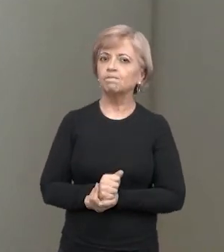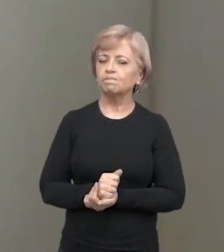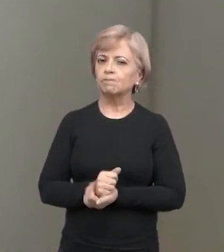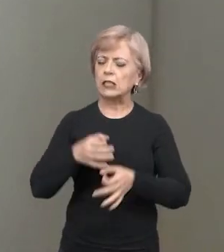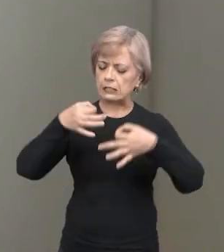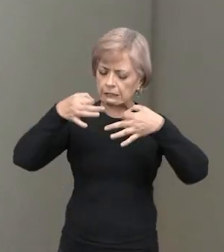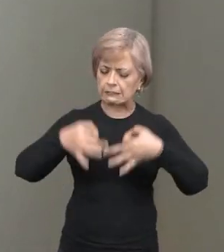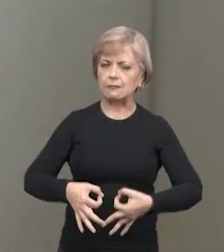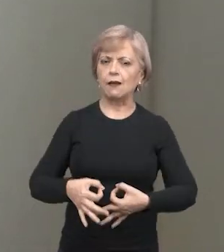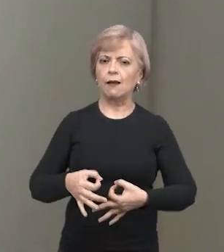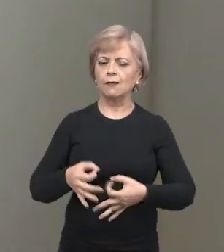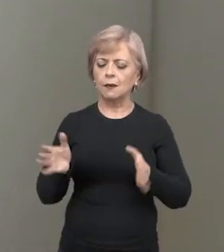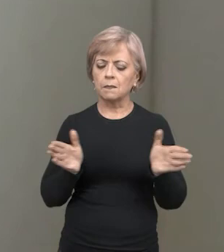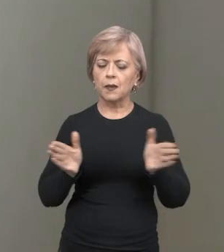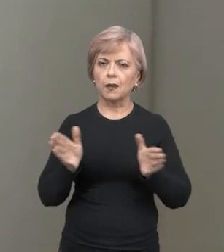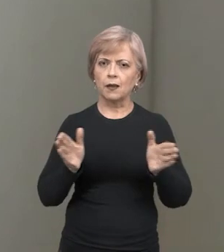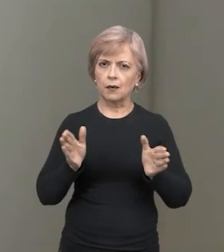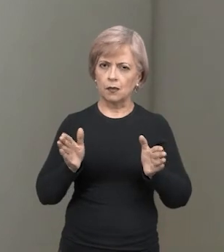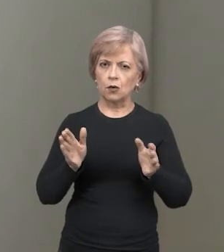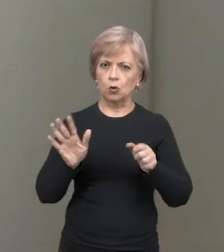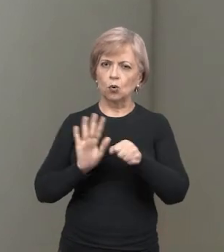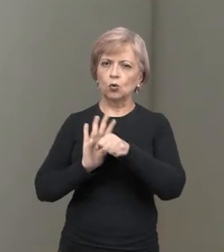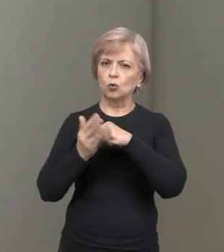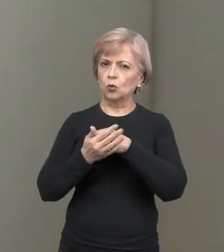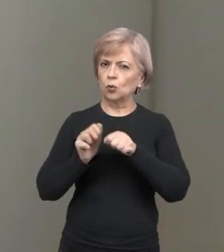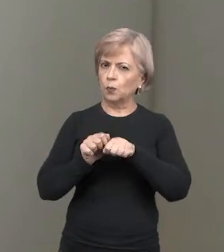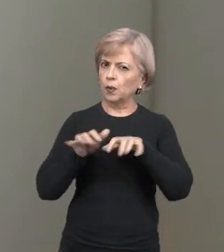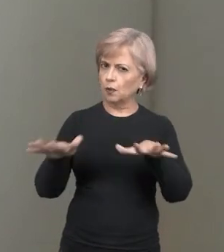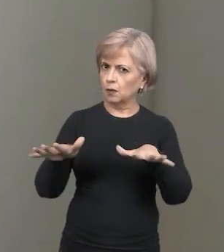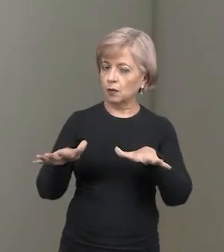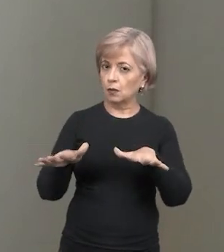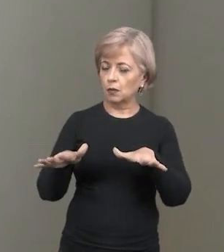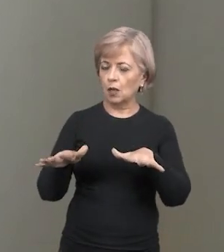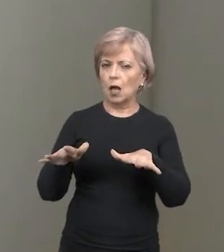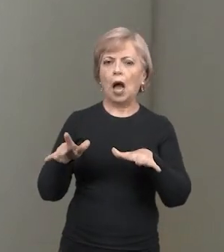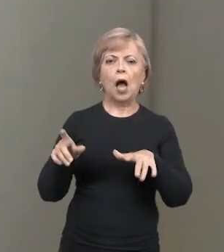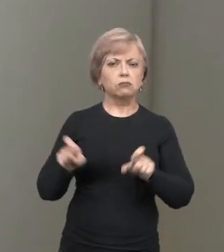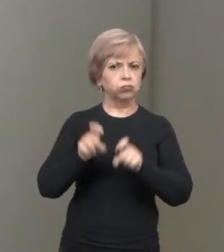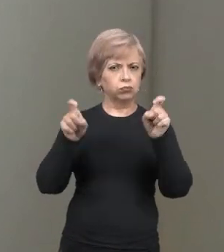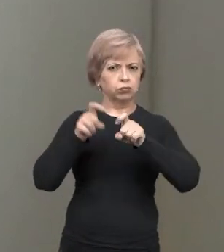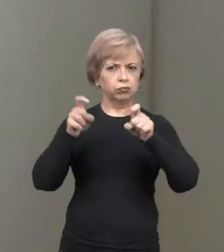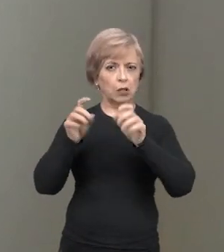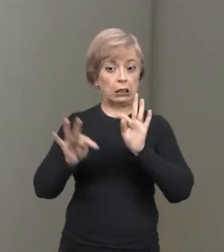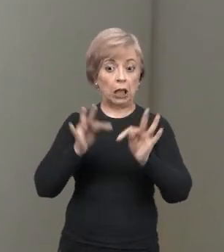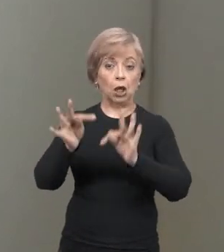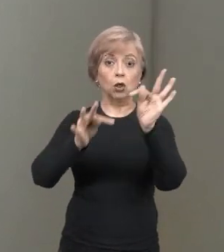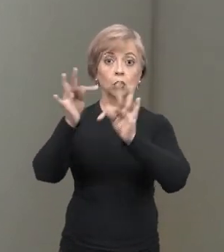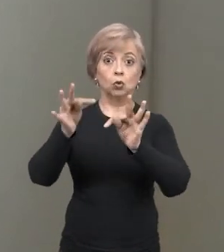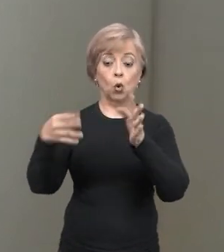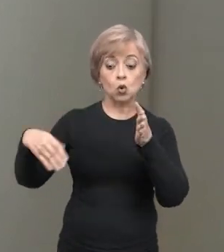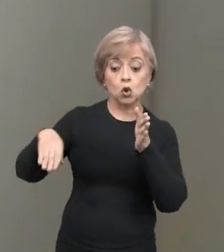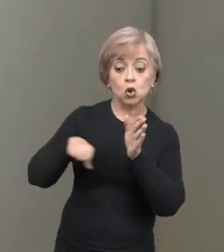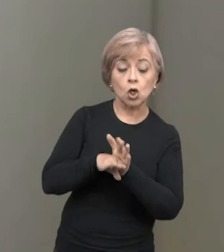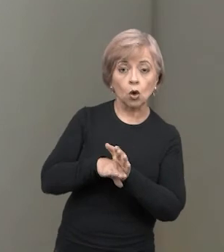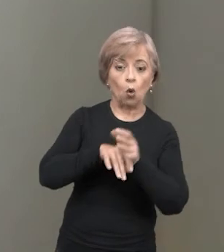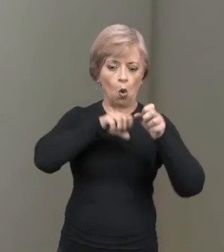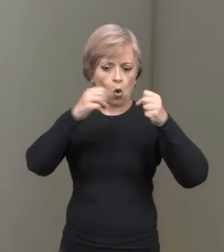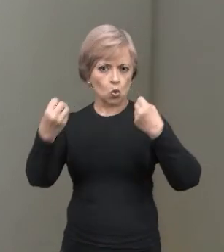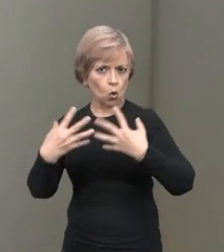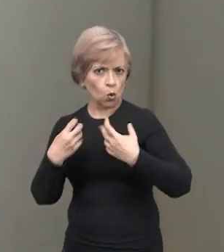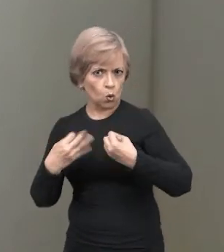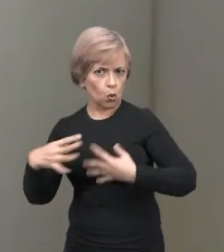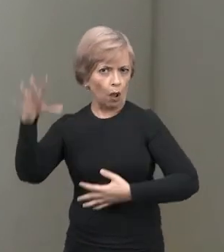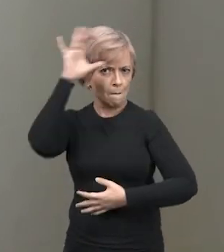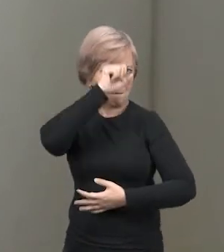período de pandemia, eu penso que ela veio para ficar, ela veio para nos ensinar, para ficar